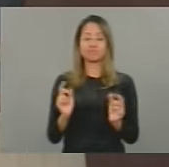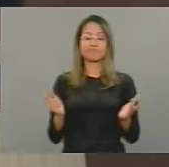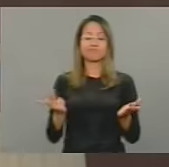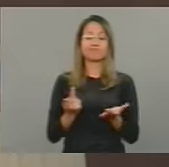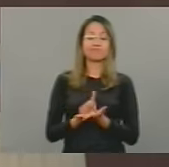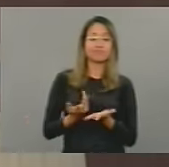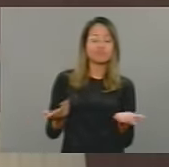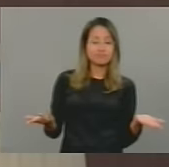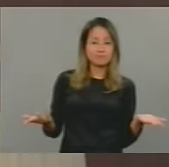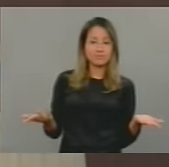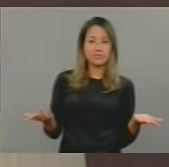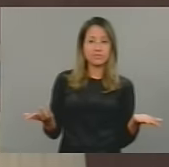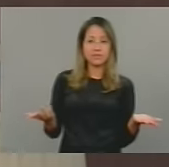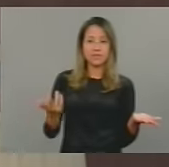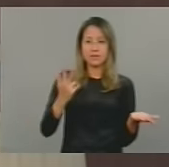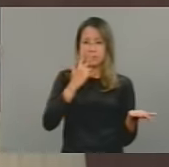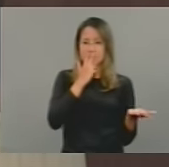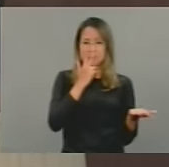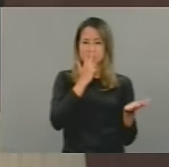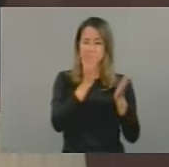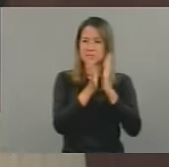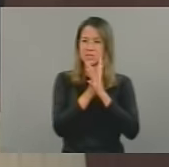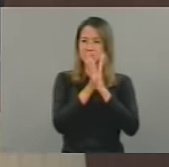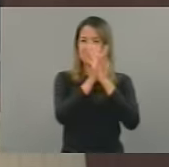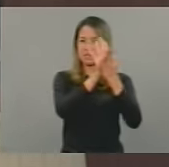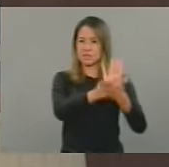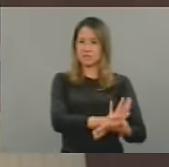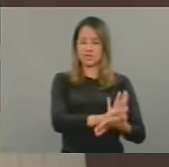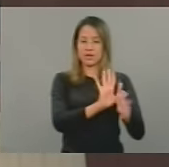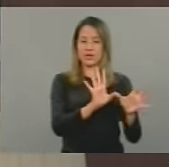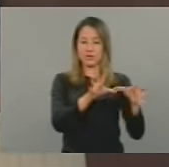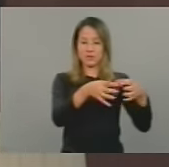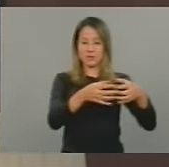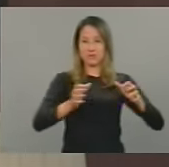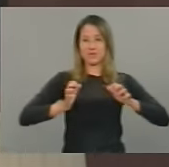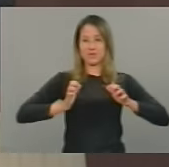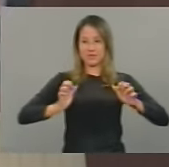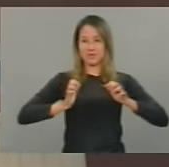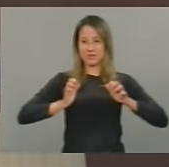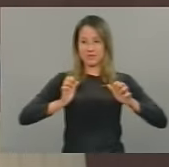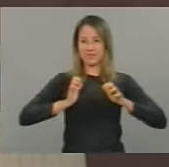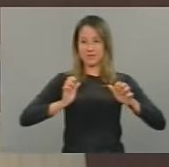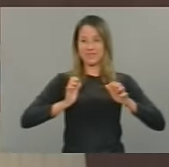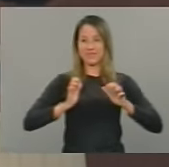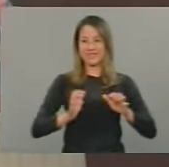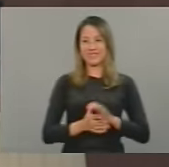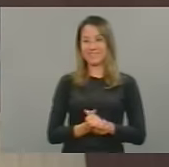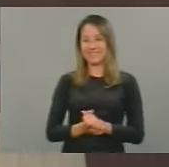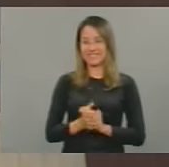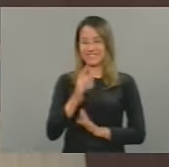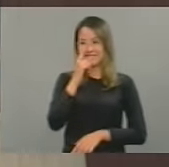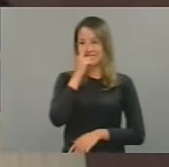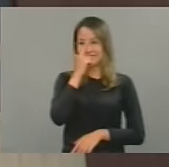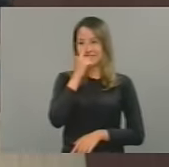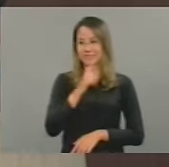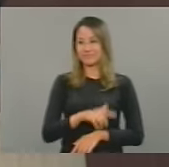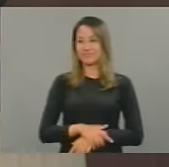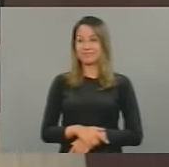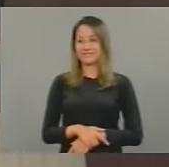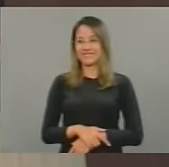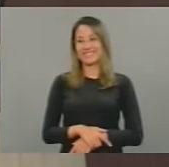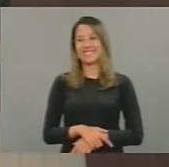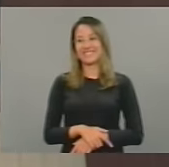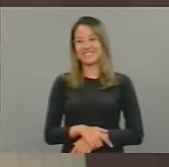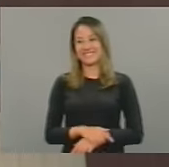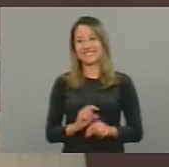de desapreço e desprezo às lutas populares. Nós não podemos naturalizar isso. Aquilo que aconteceu no Saguão ontem nos